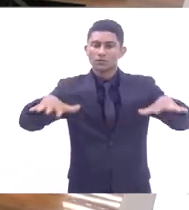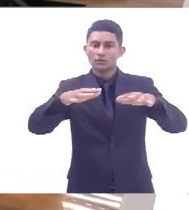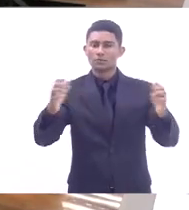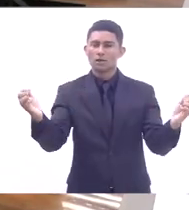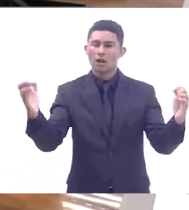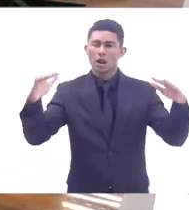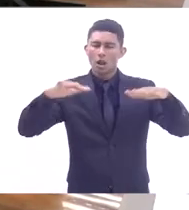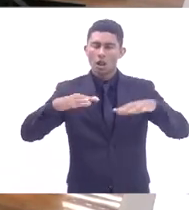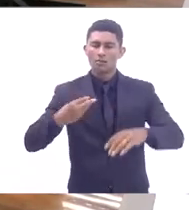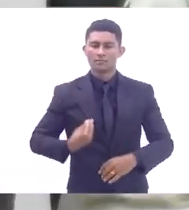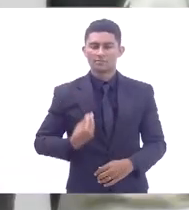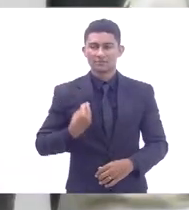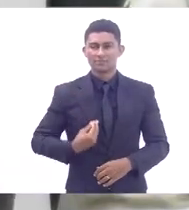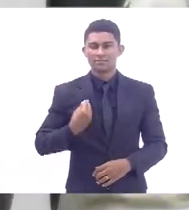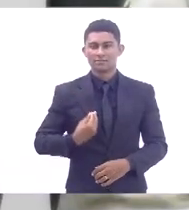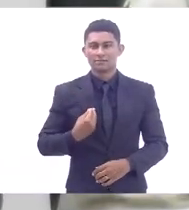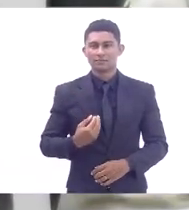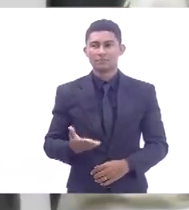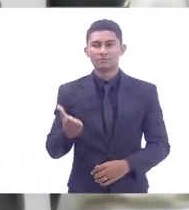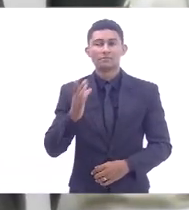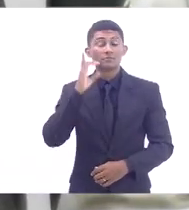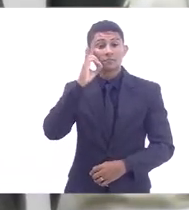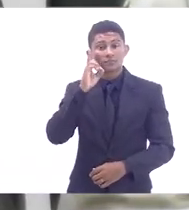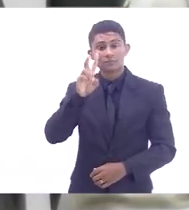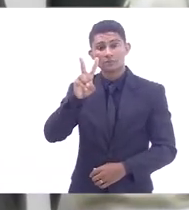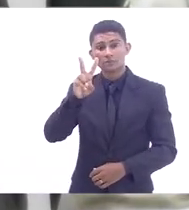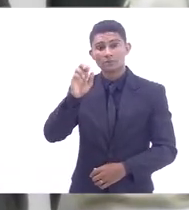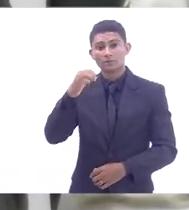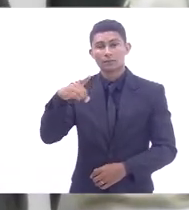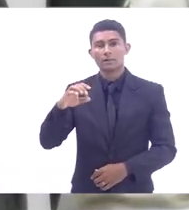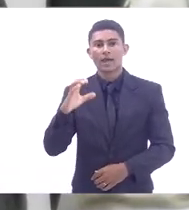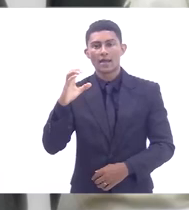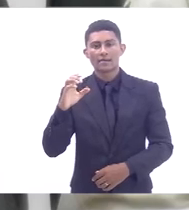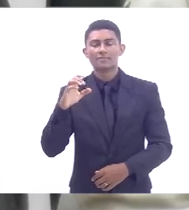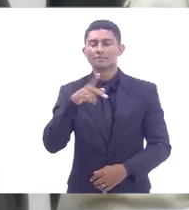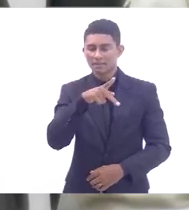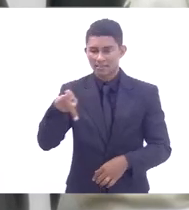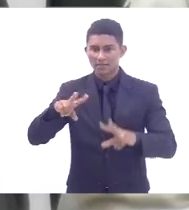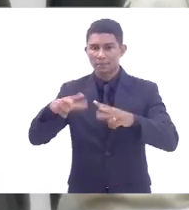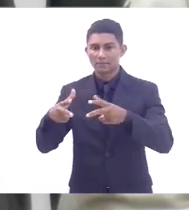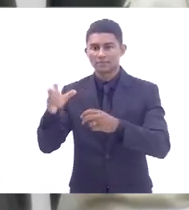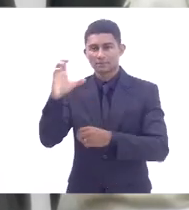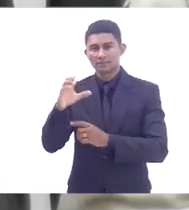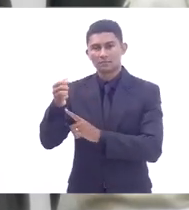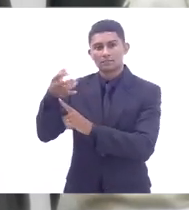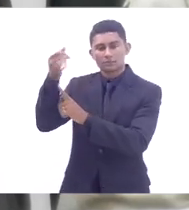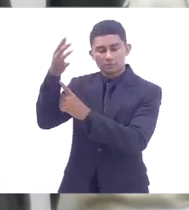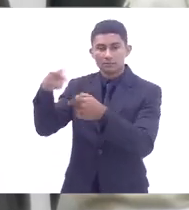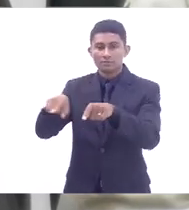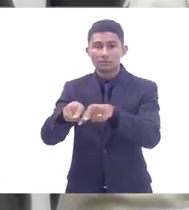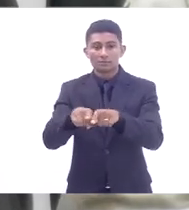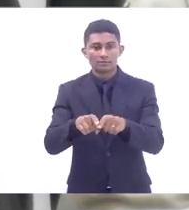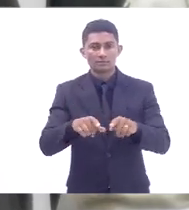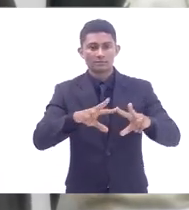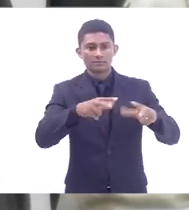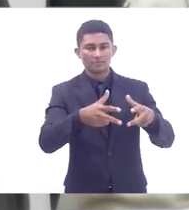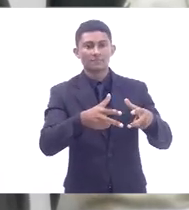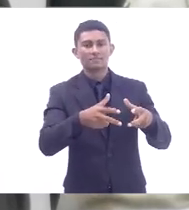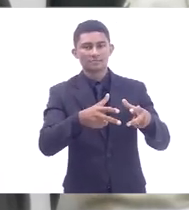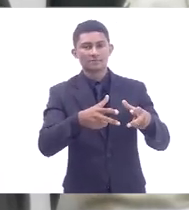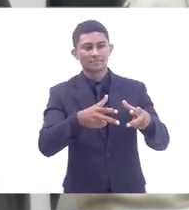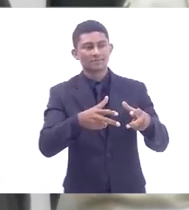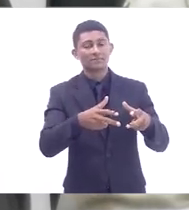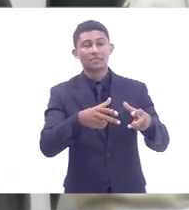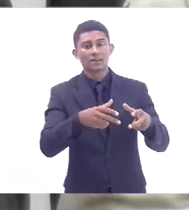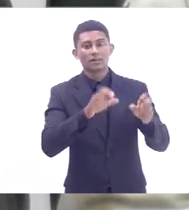agradecer a na figura de botar o balde que presidente a comissão aceita tecnologia e na figura Austrália Serafina todos os